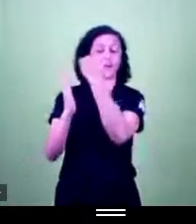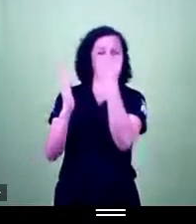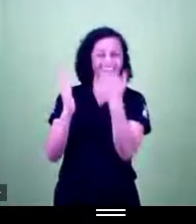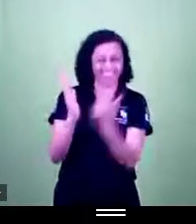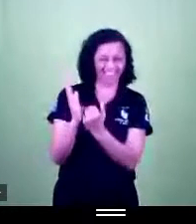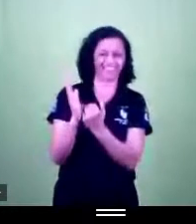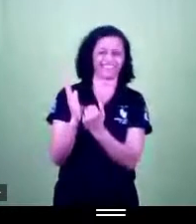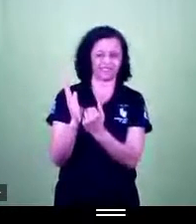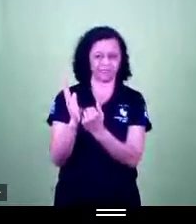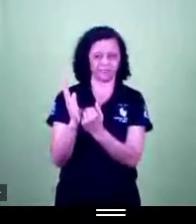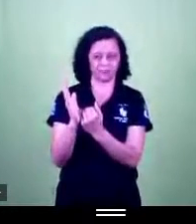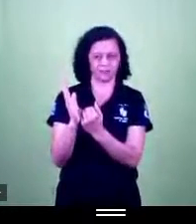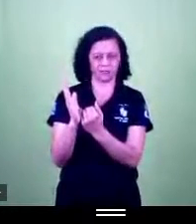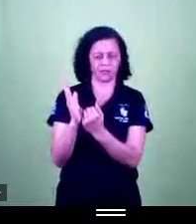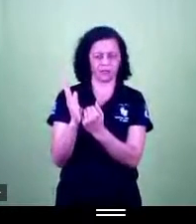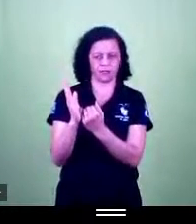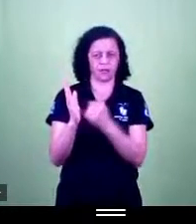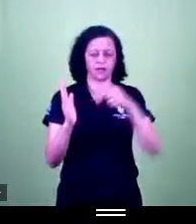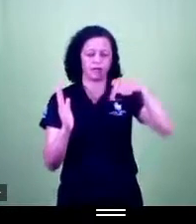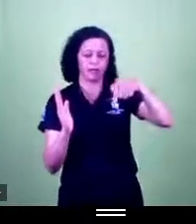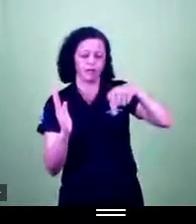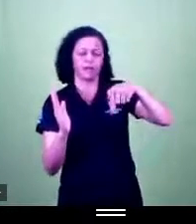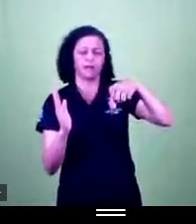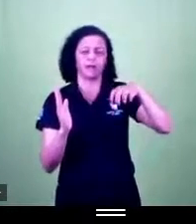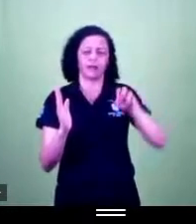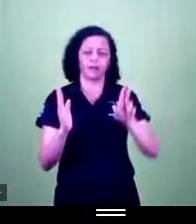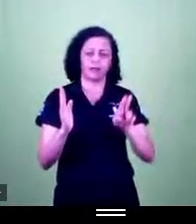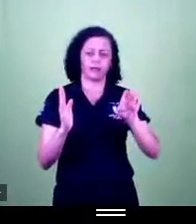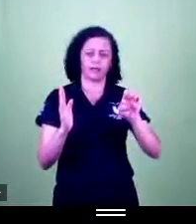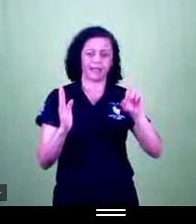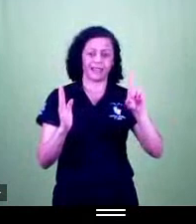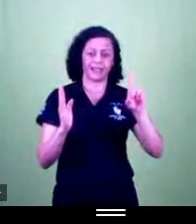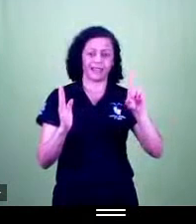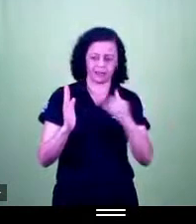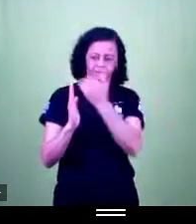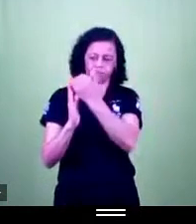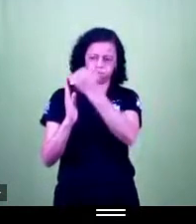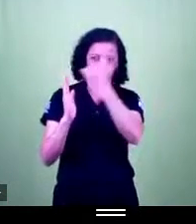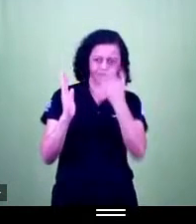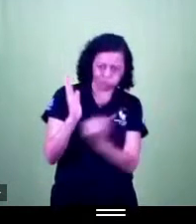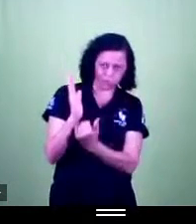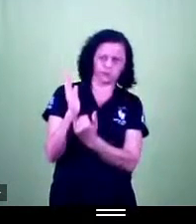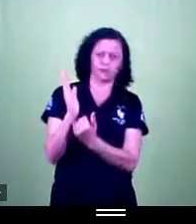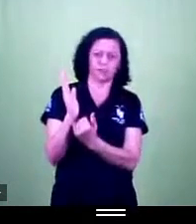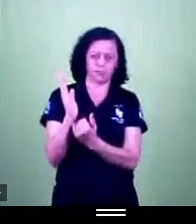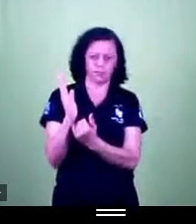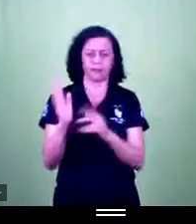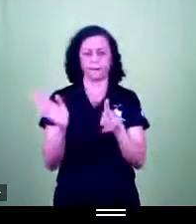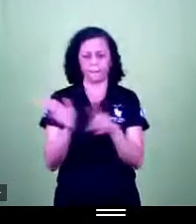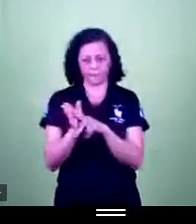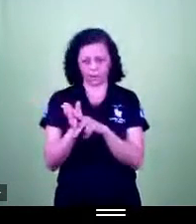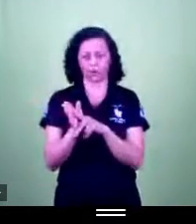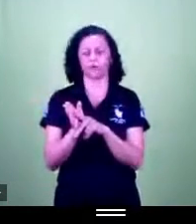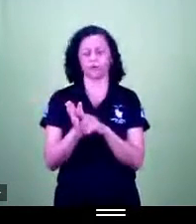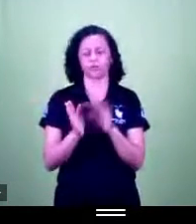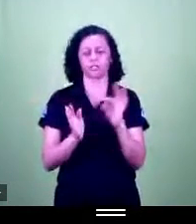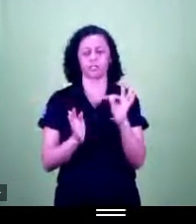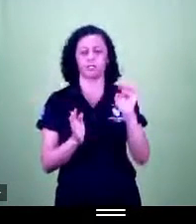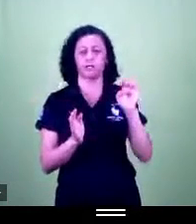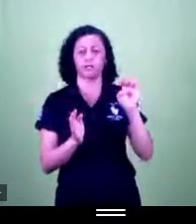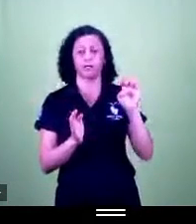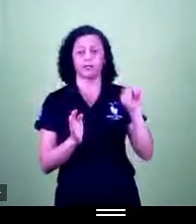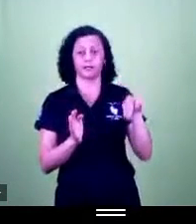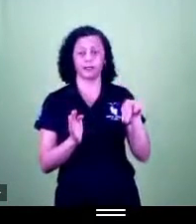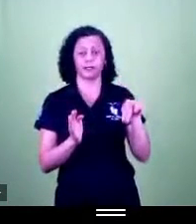tensão. Ok? Frisei aqui a queda de tensão. Uma fonte de tensão, pilha, bateria, um gerador, ela